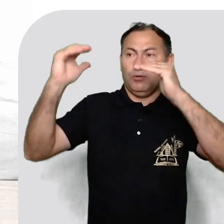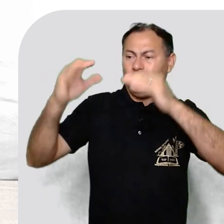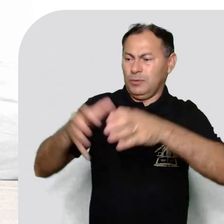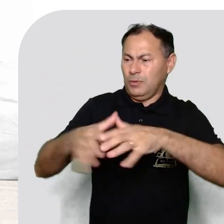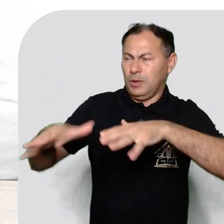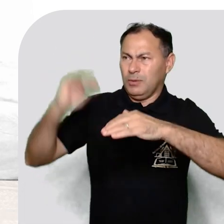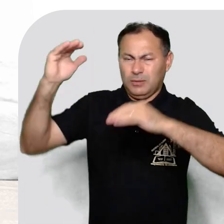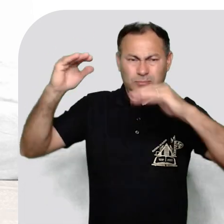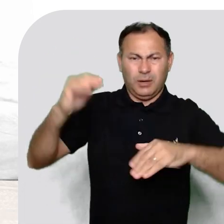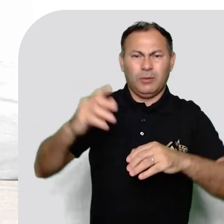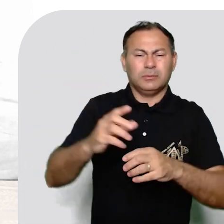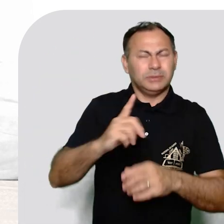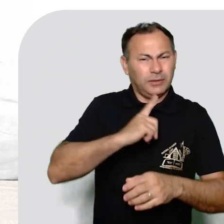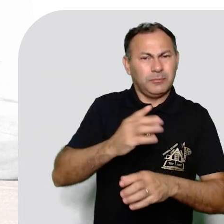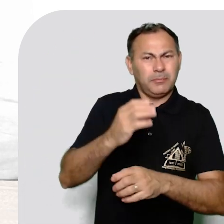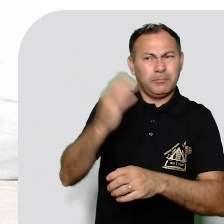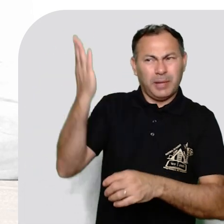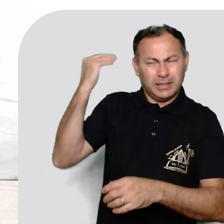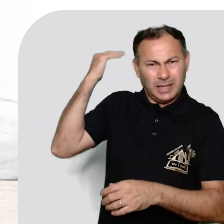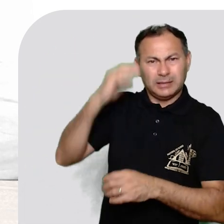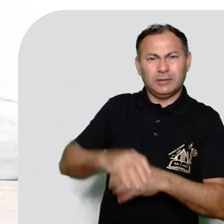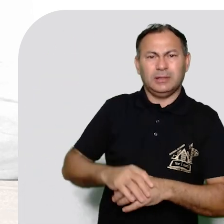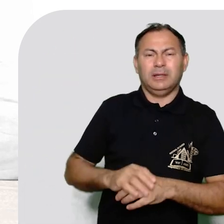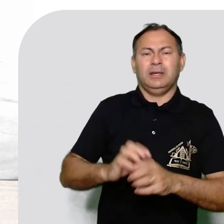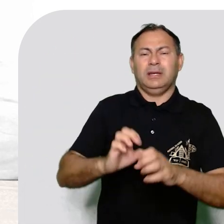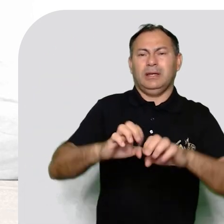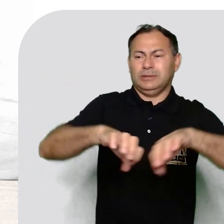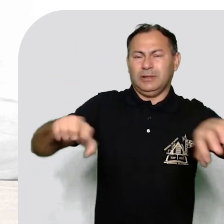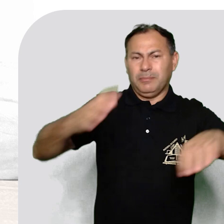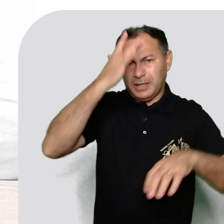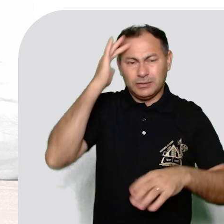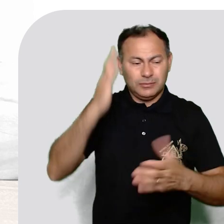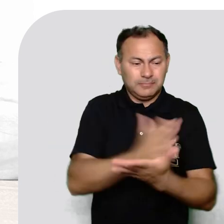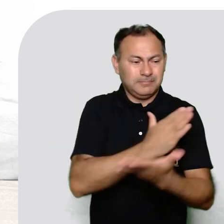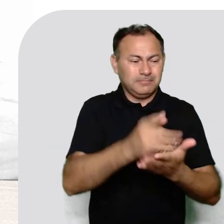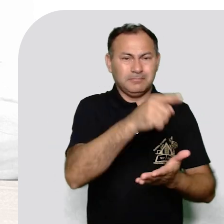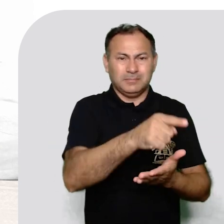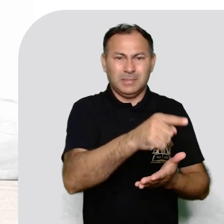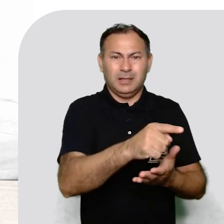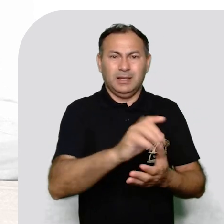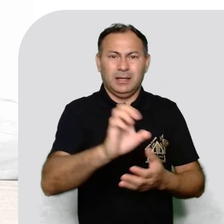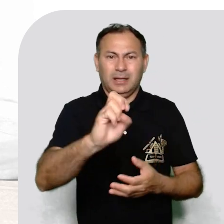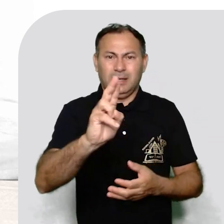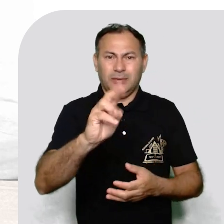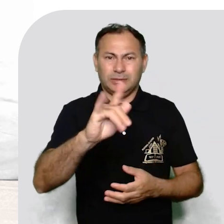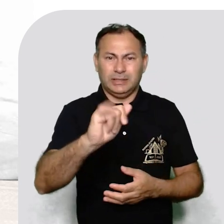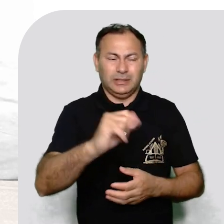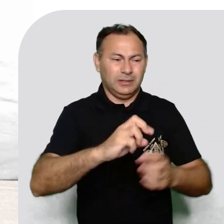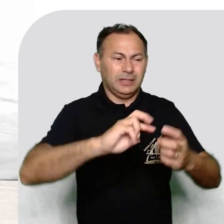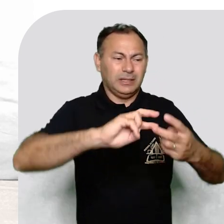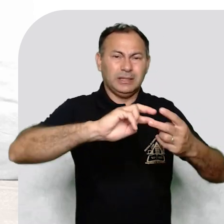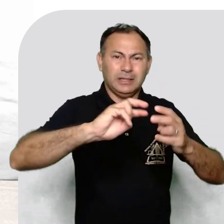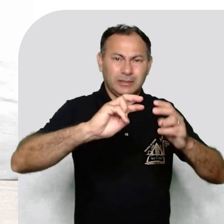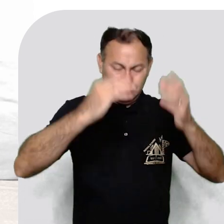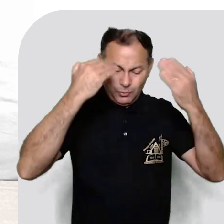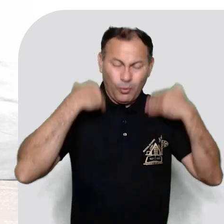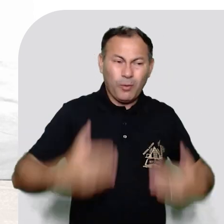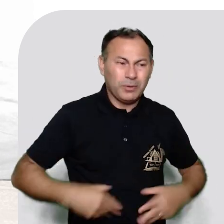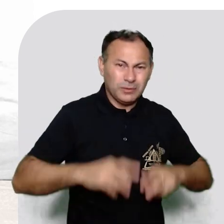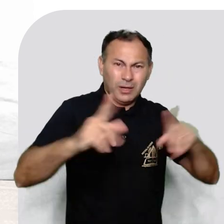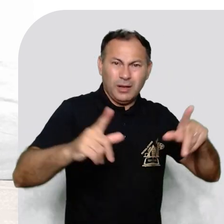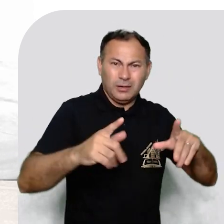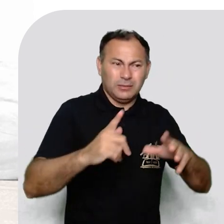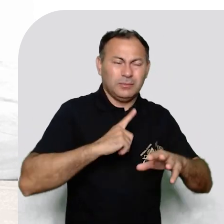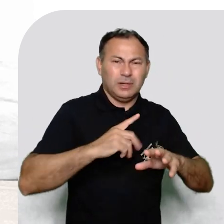Nós tivemos no passado eugenia, quando alguém era classificado por traços biológicos. Hoje nós